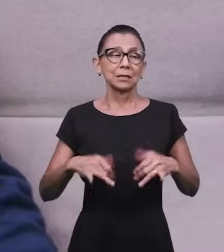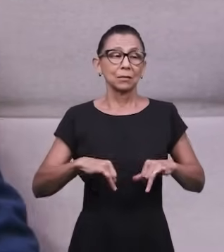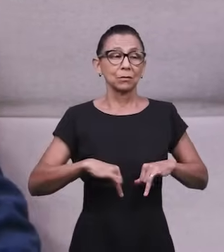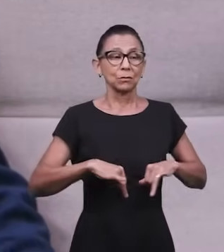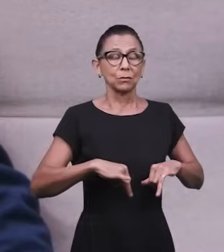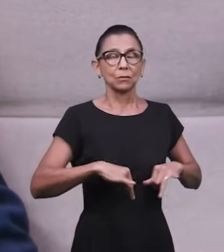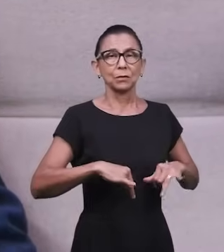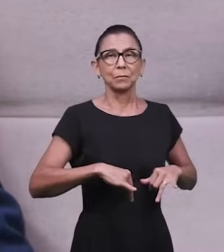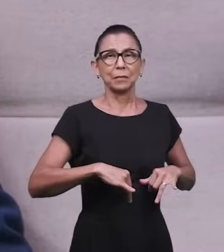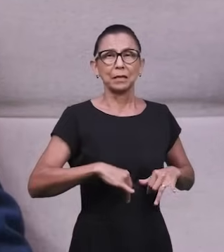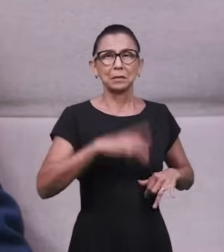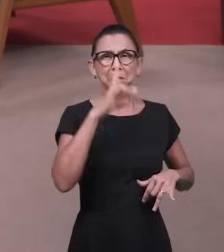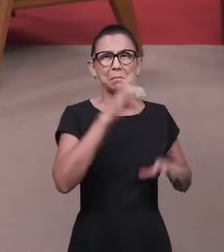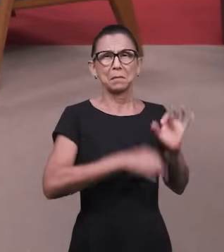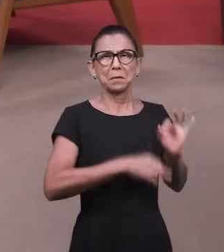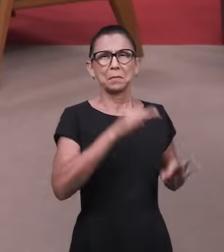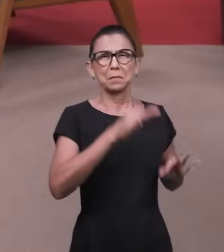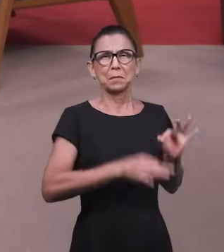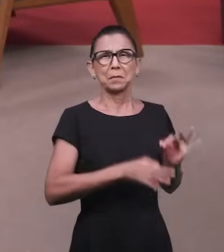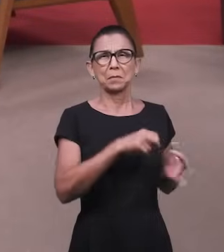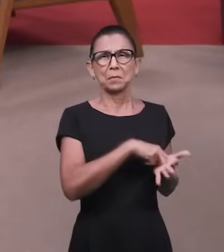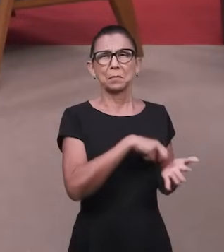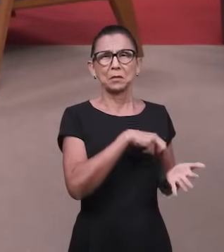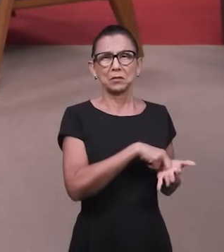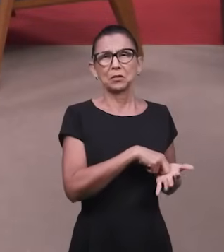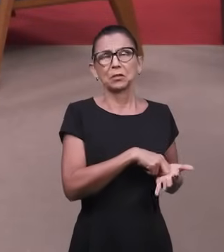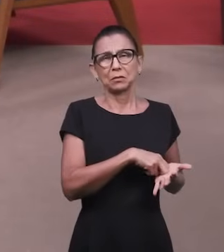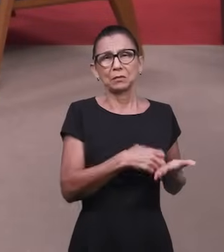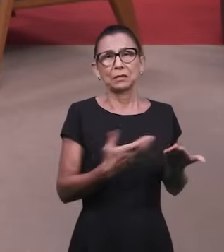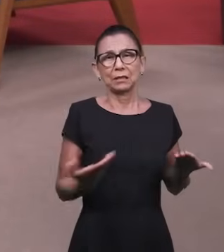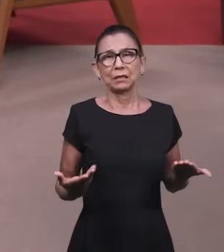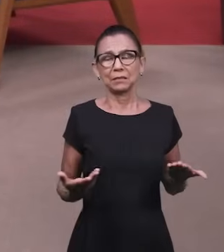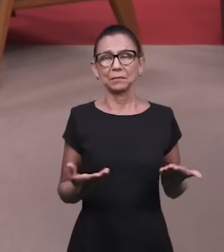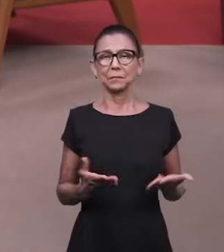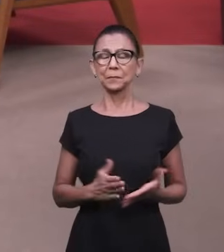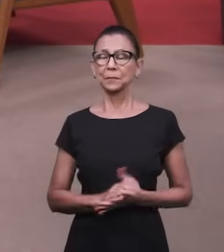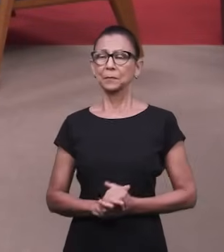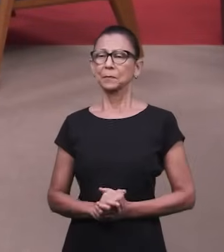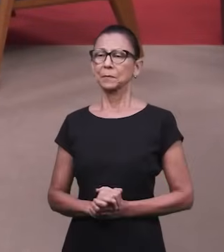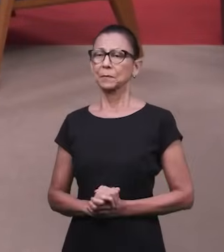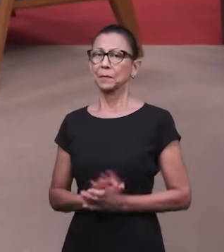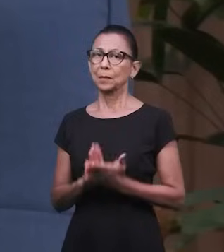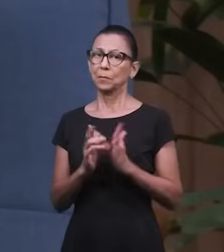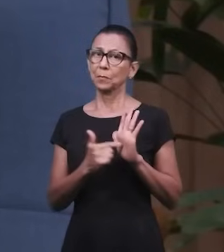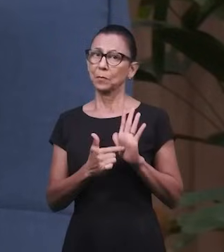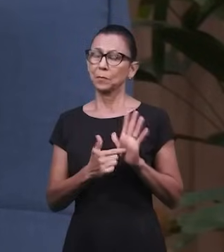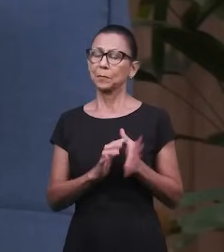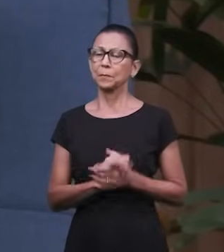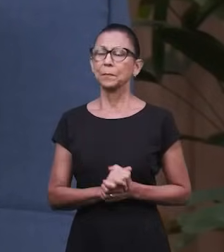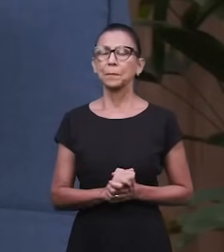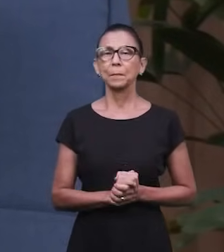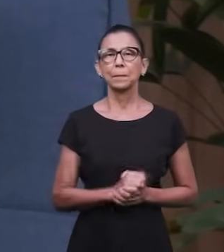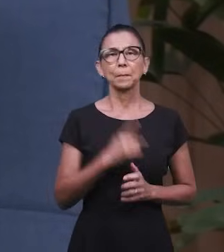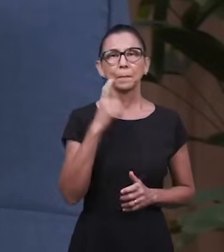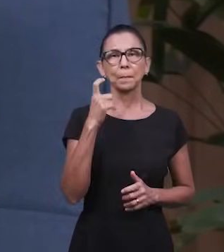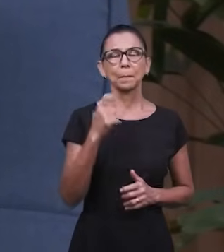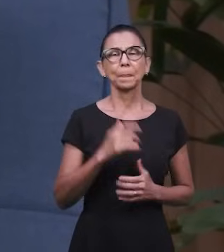palavra, não é isso? É isso mesmo. É interessante, há um aspecto nesse texto de Cantares que diz assim: eu abria o meu